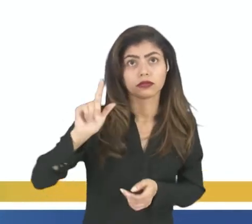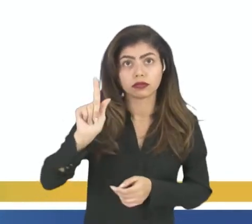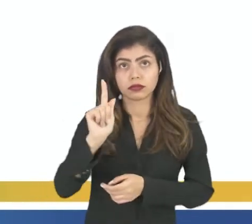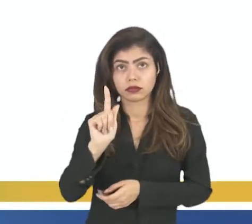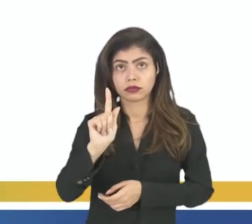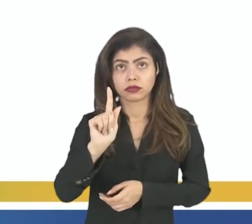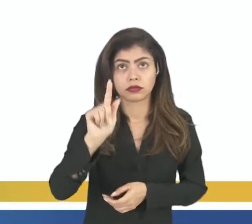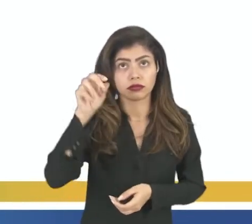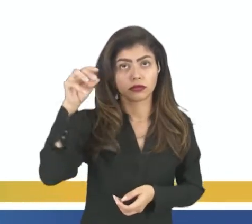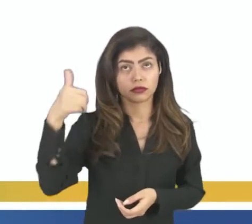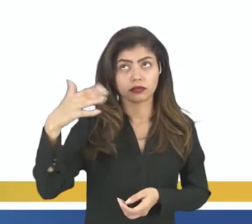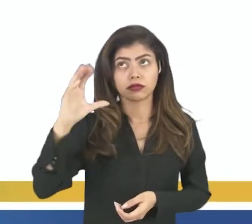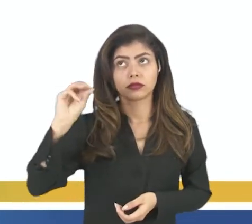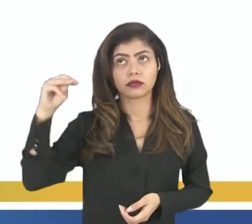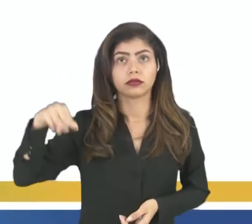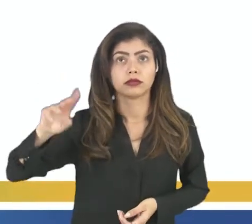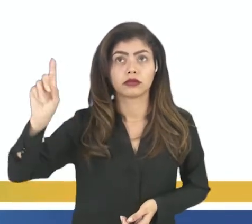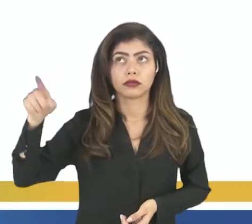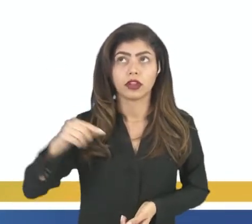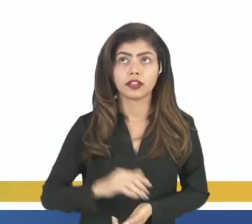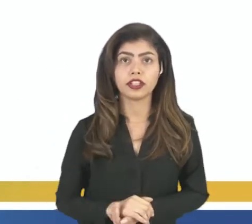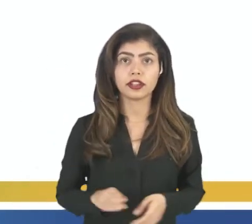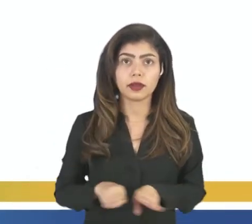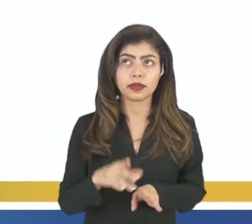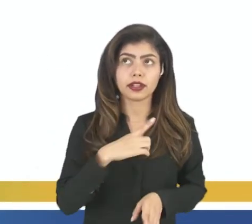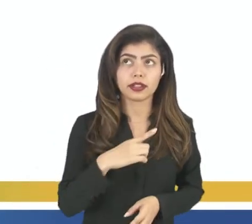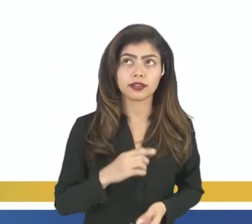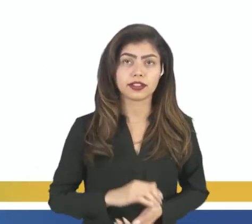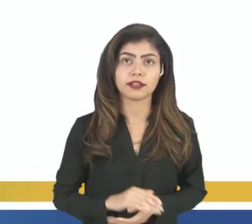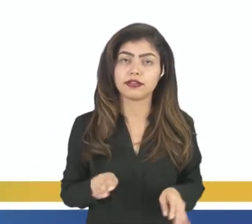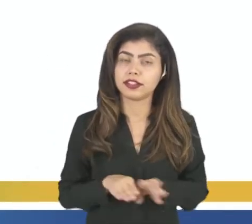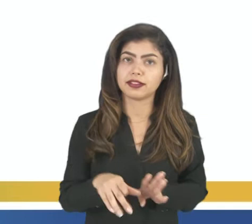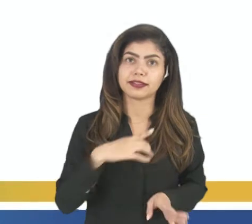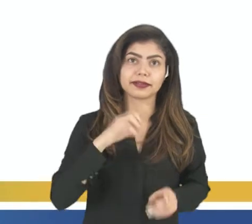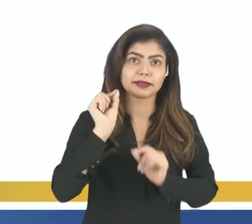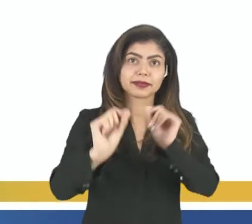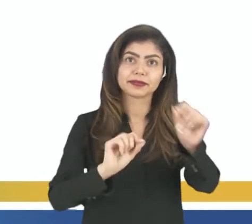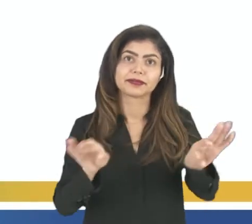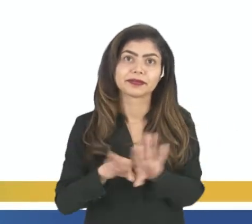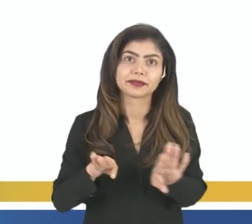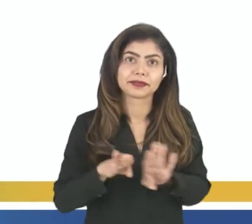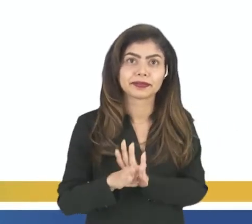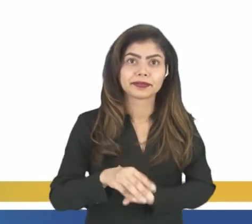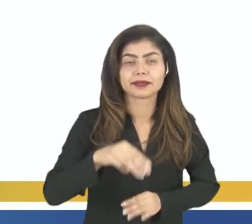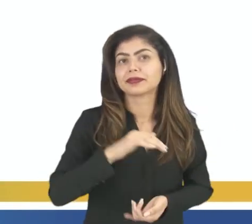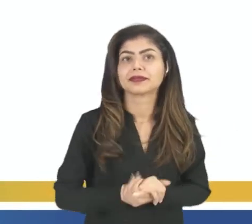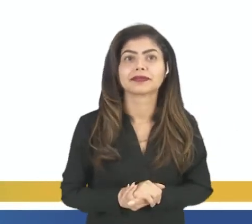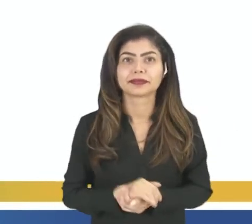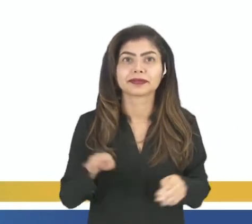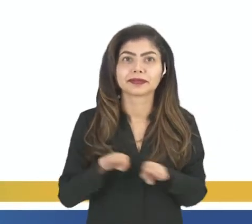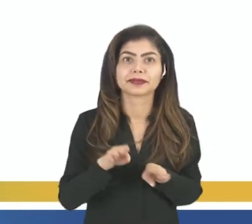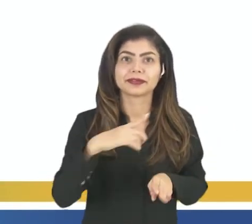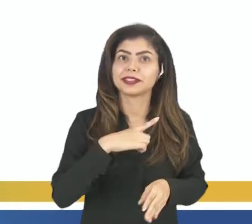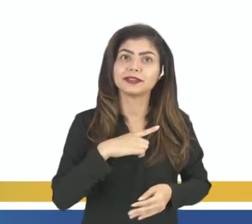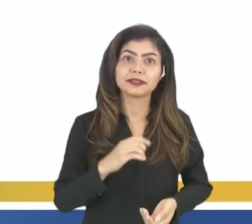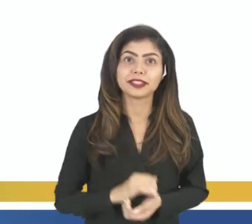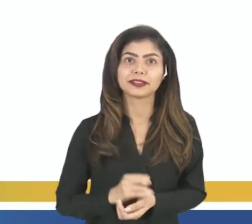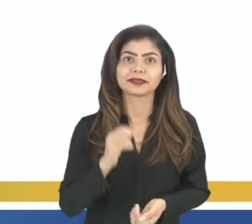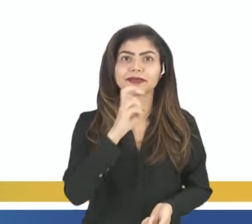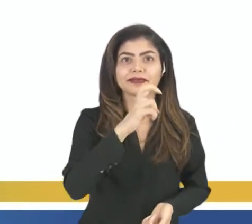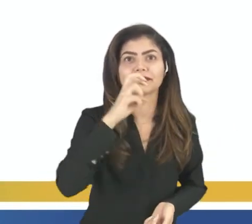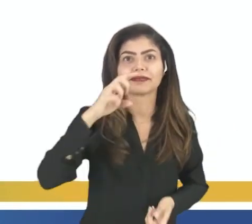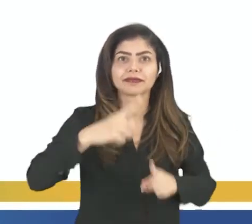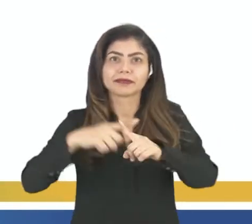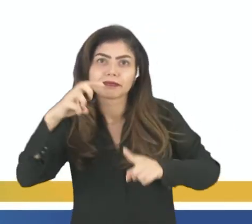produto igual a força. Então, substituindo, nós temos trabalho é igual a menos 5 vezes 10 vezes